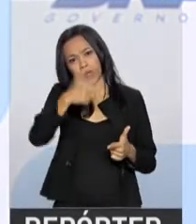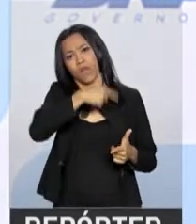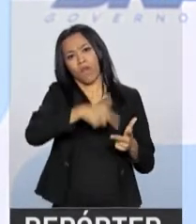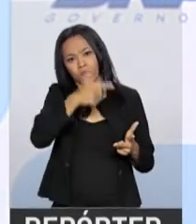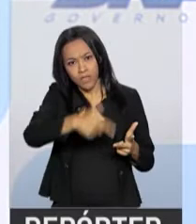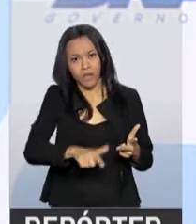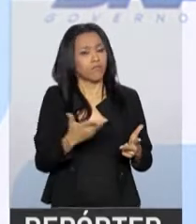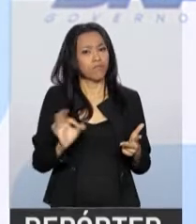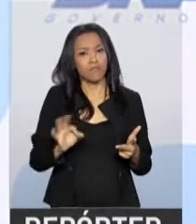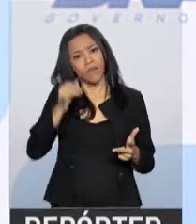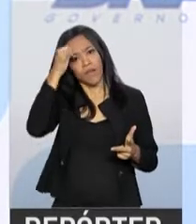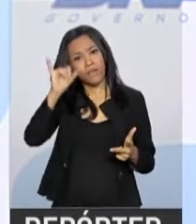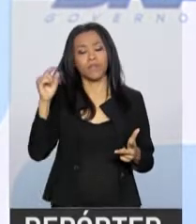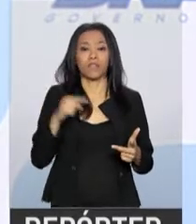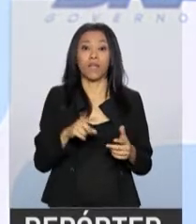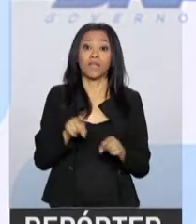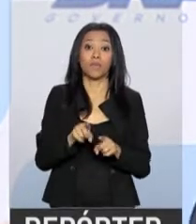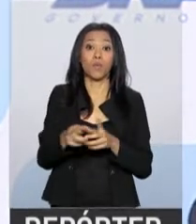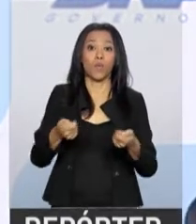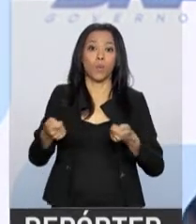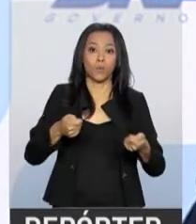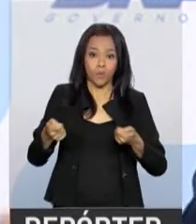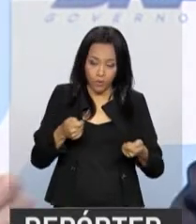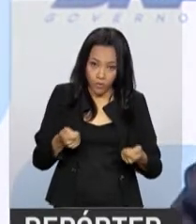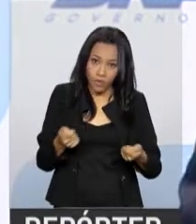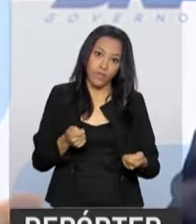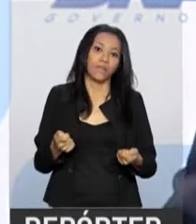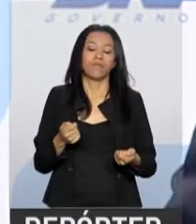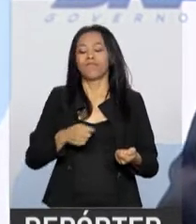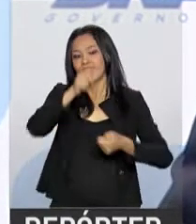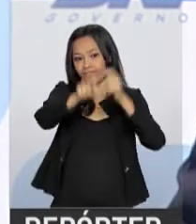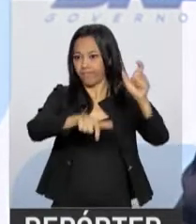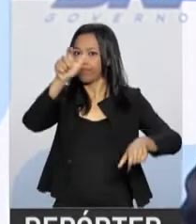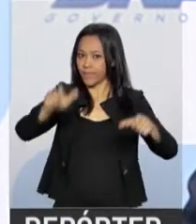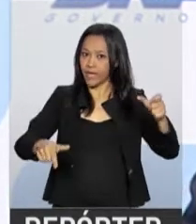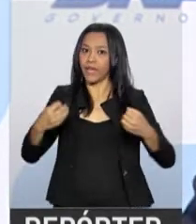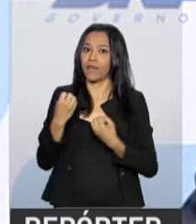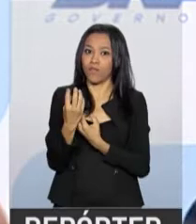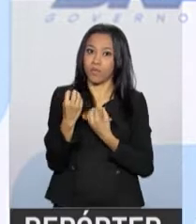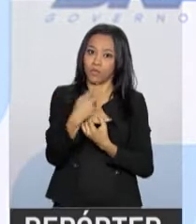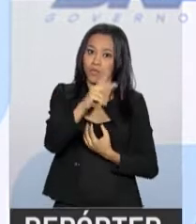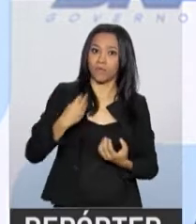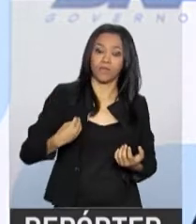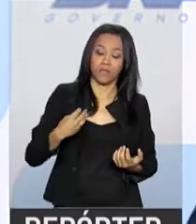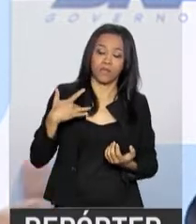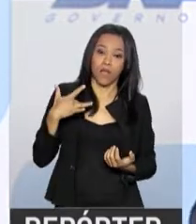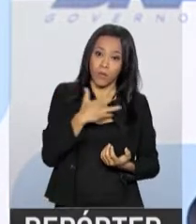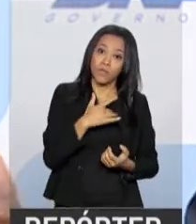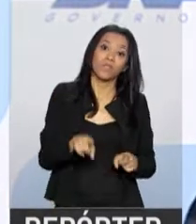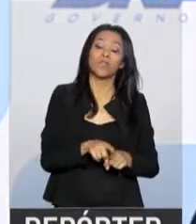e teremos o controle biométrico do usuário para a segurança da sua informação de saúde e do funcionário